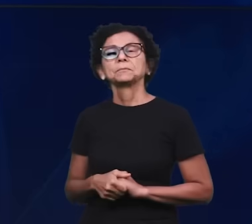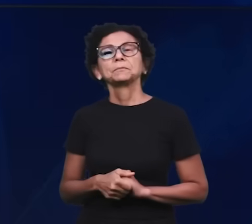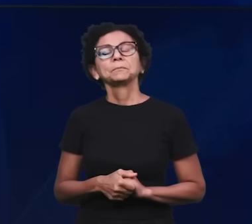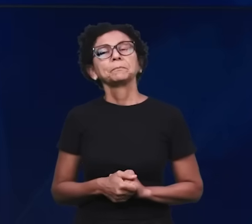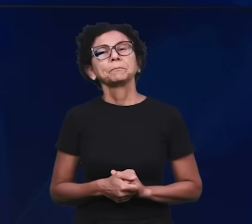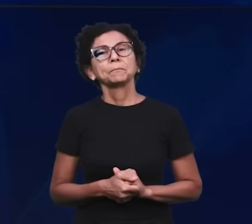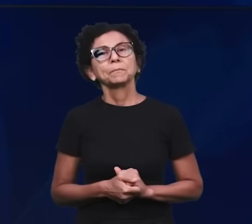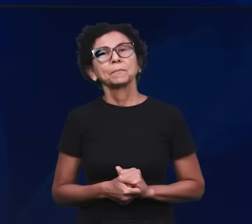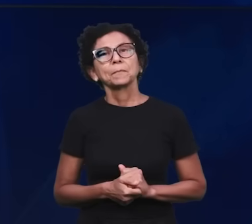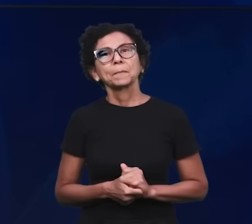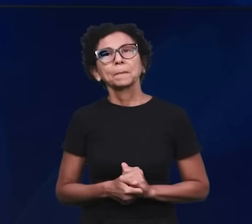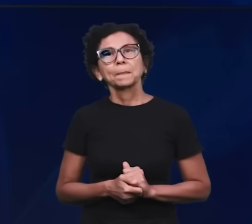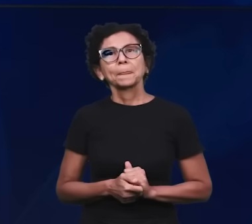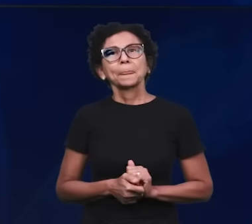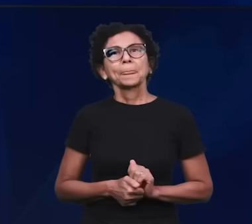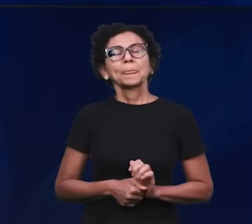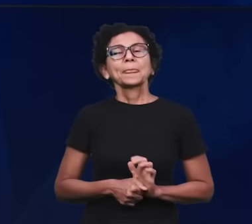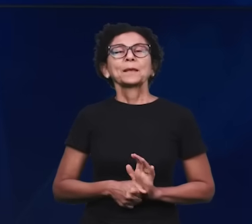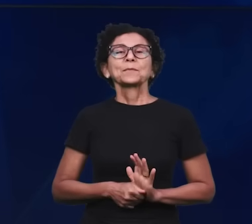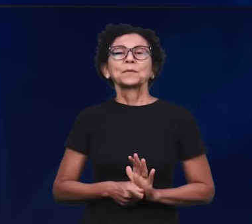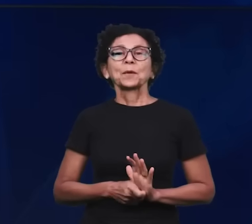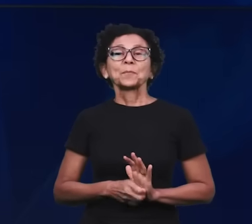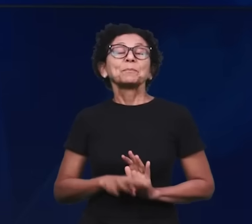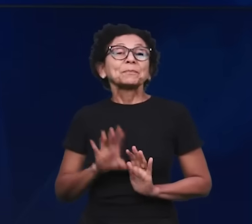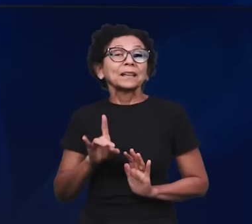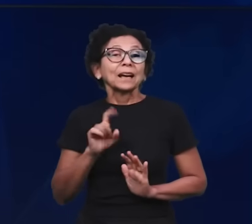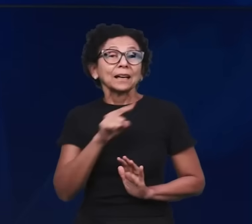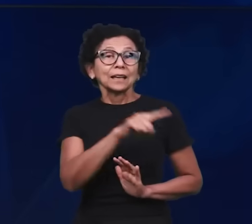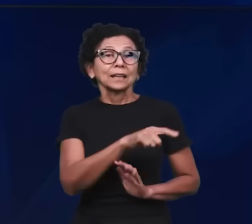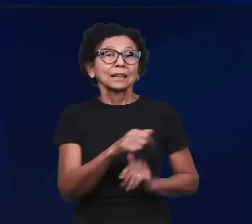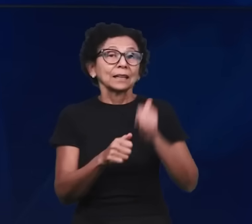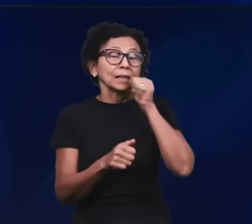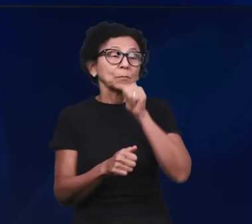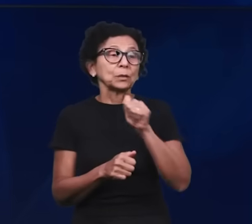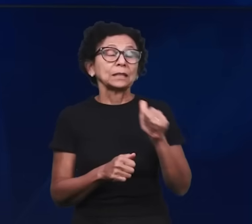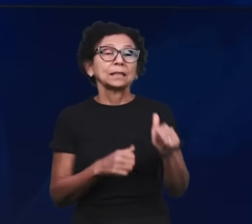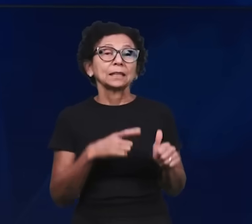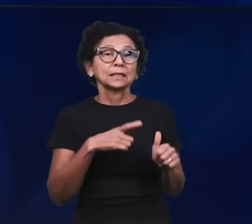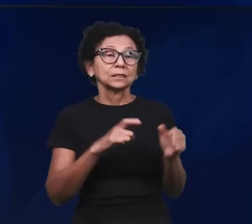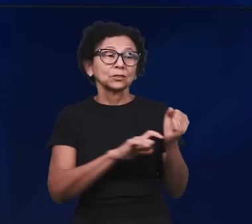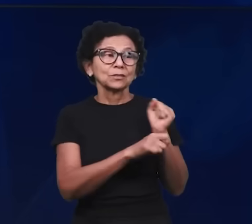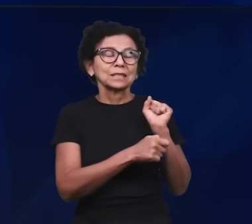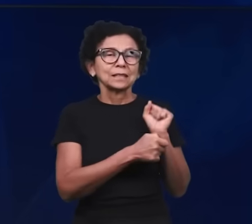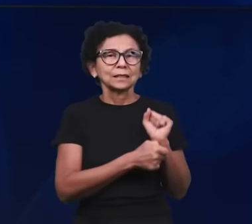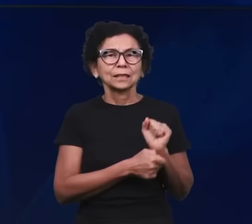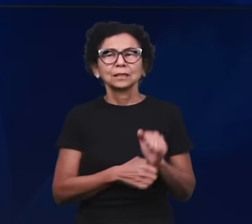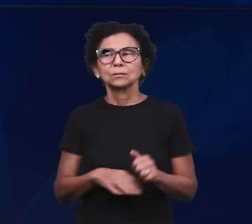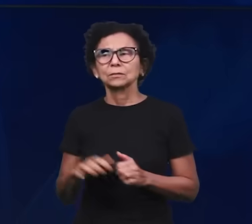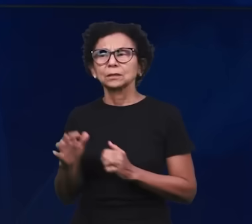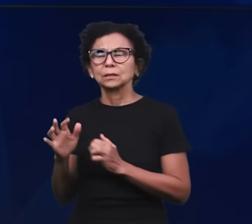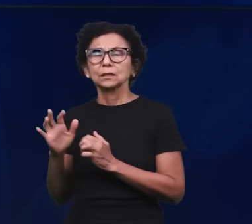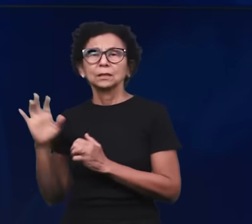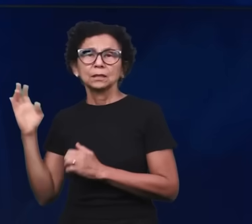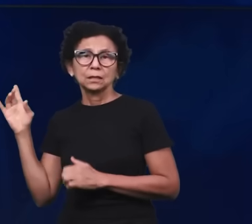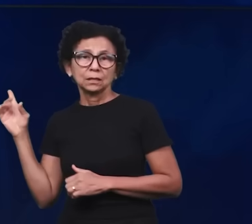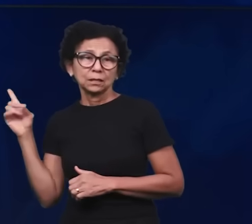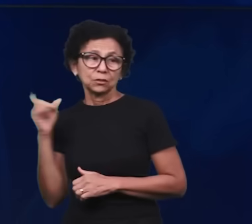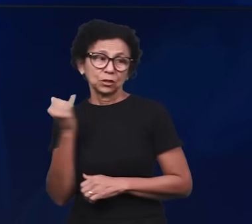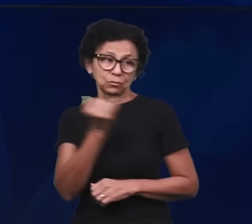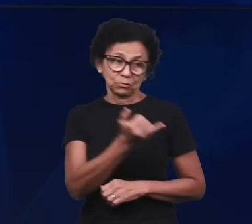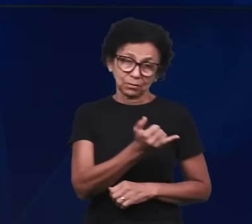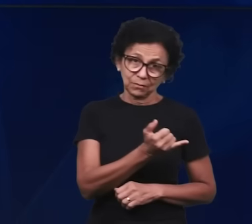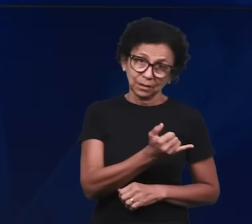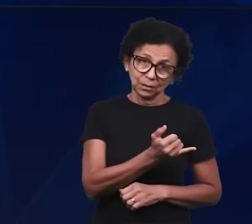Senhor Jesus, ele entregou uma revelação sobre o segredo daquela mulher, da vida dela, do seu casamento, da sua vida amorosa. E ela